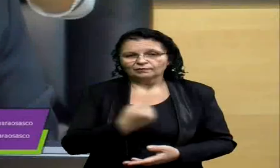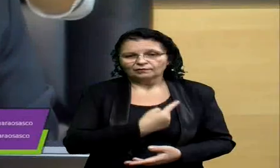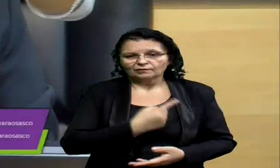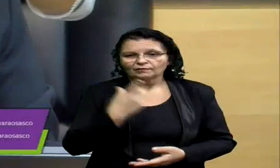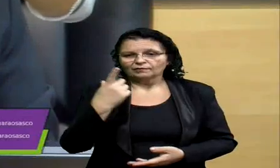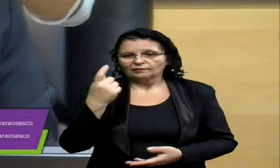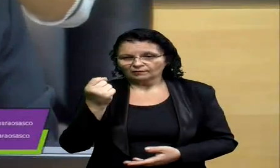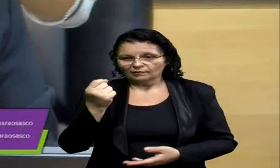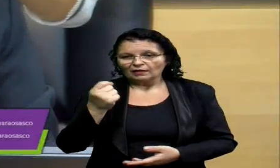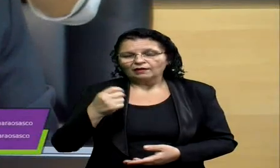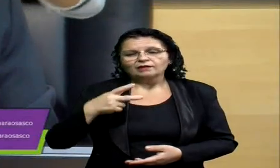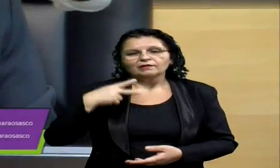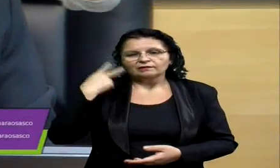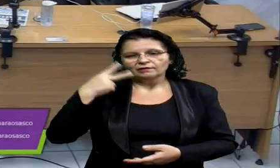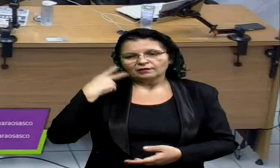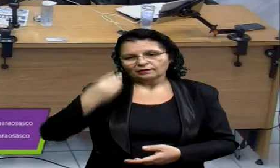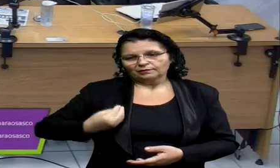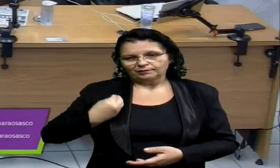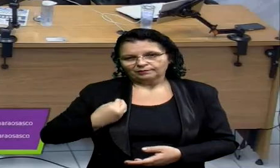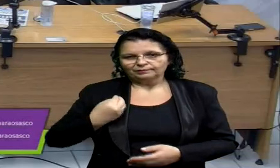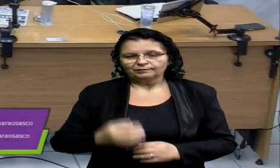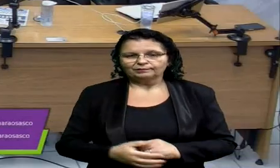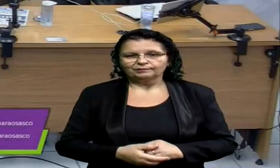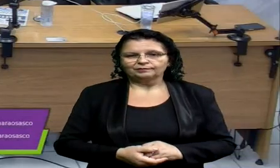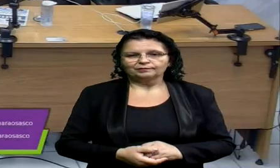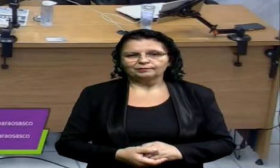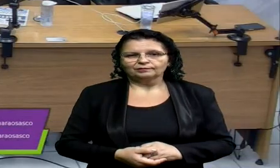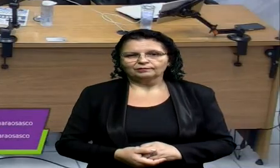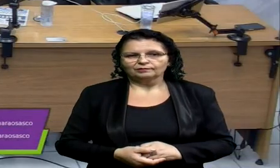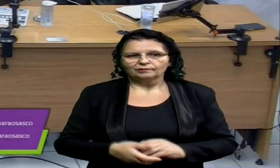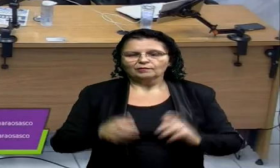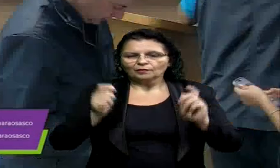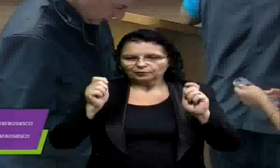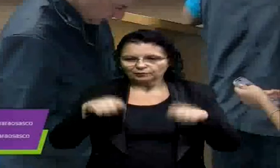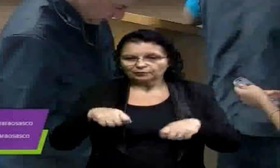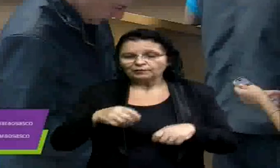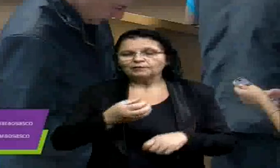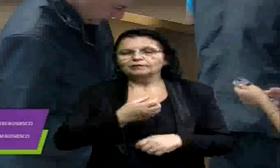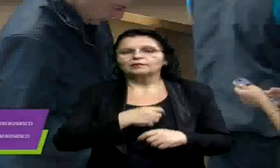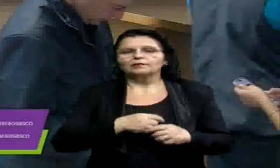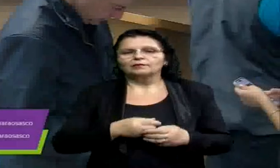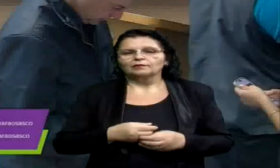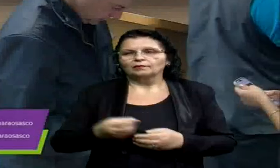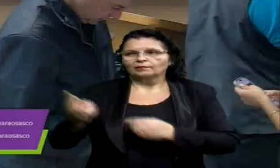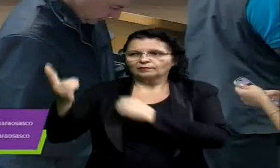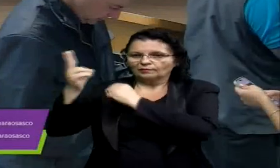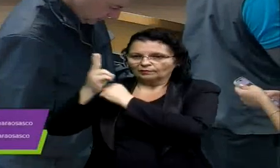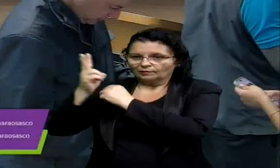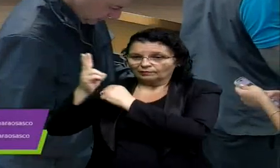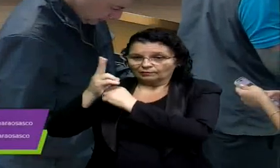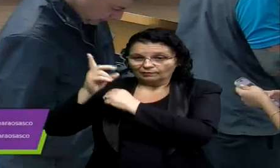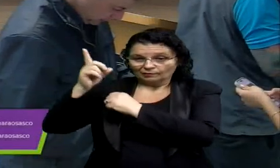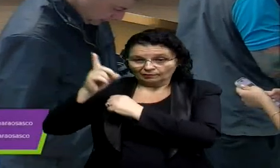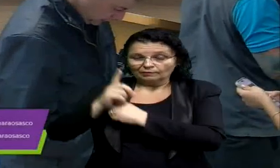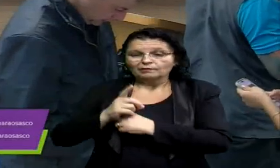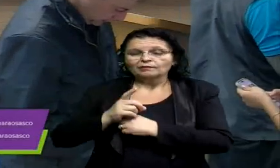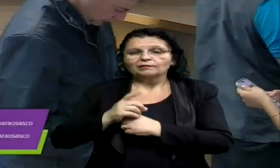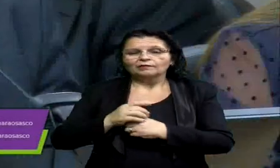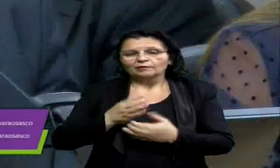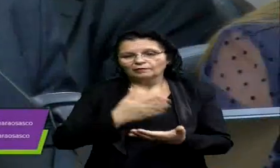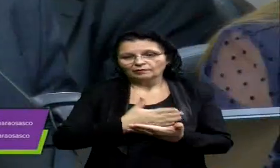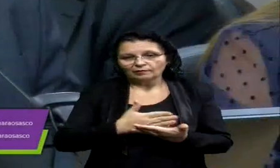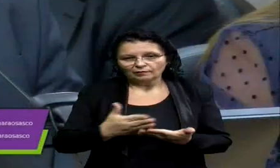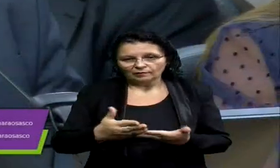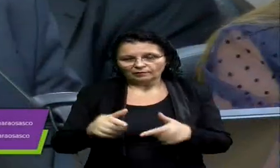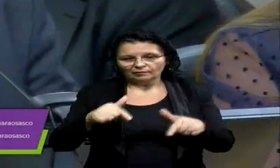10 vereadores presentes até o momento havendo o número regimental sob a proteção de Deus iniciamos